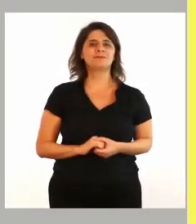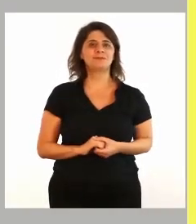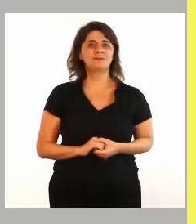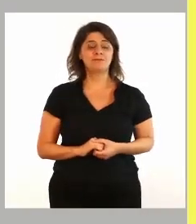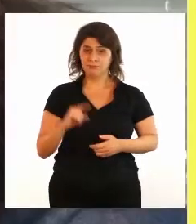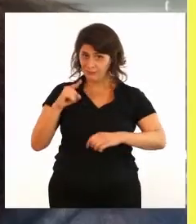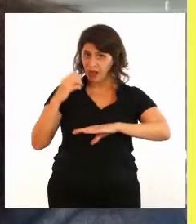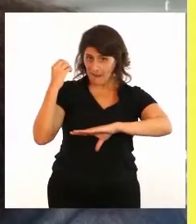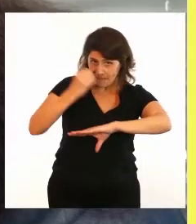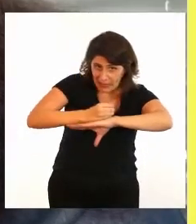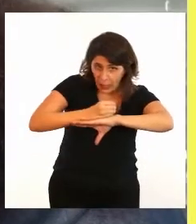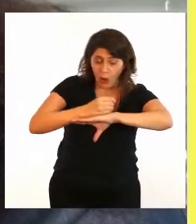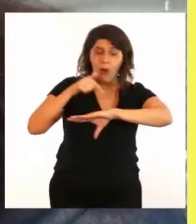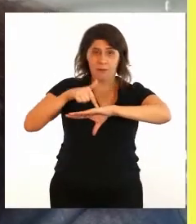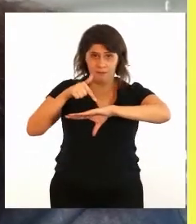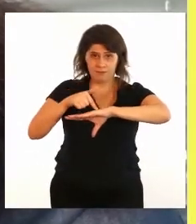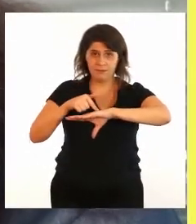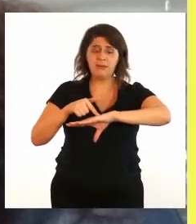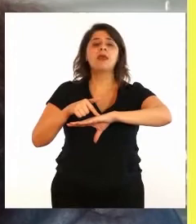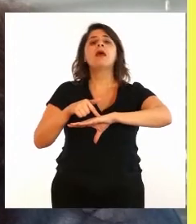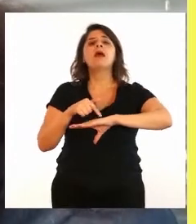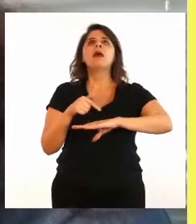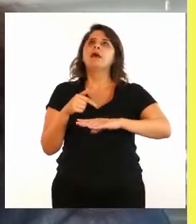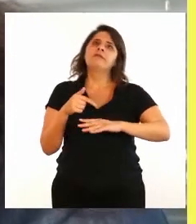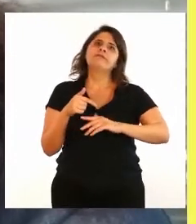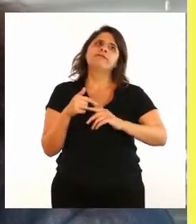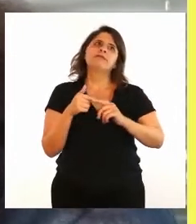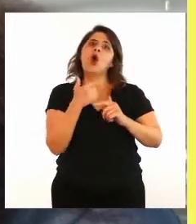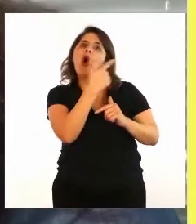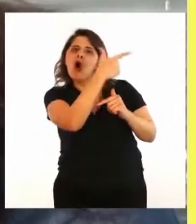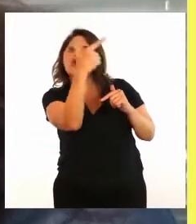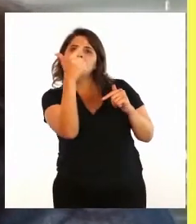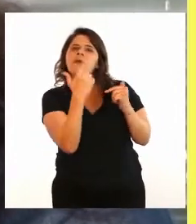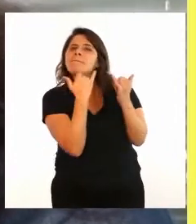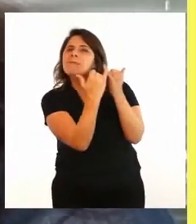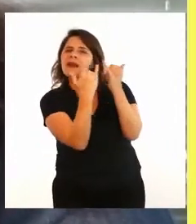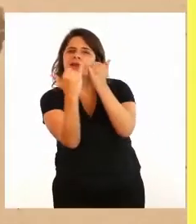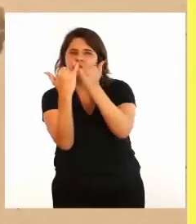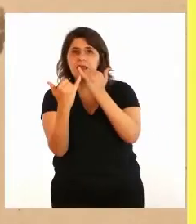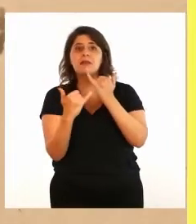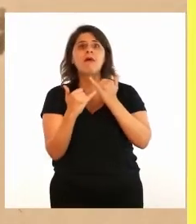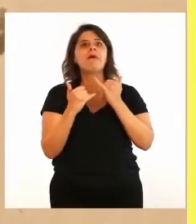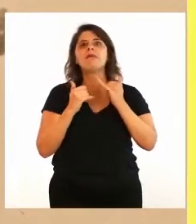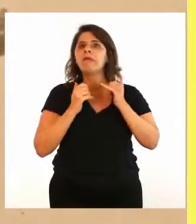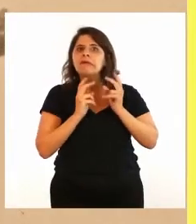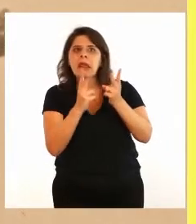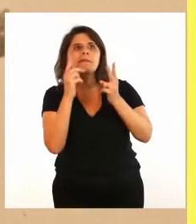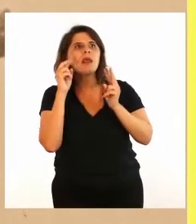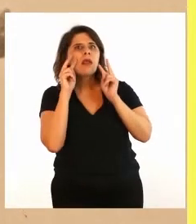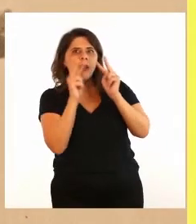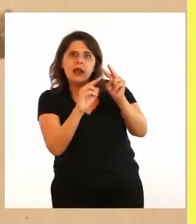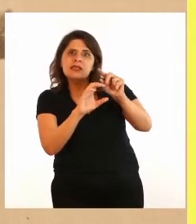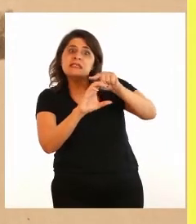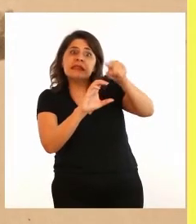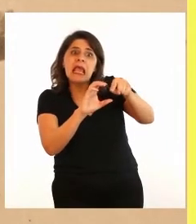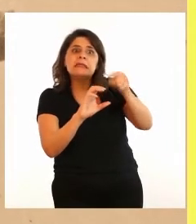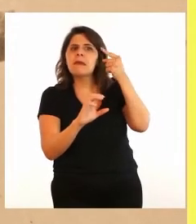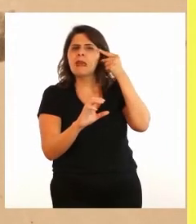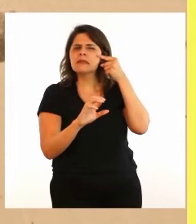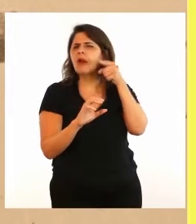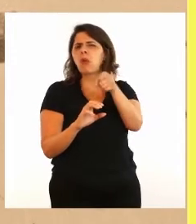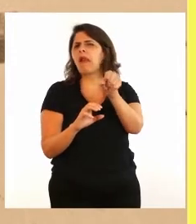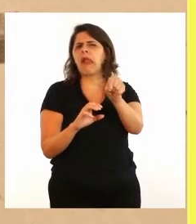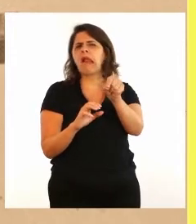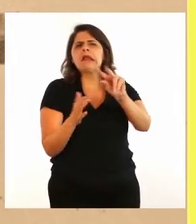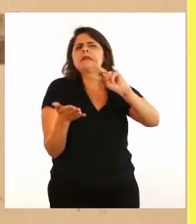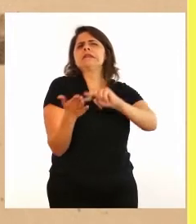O Bendegó, como a maioria dos meteoritos para a ciência, ele não tem sozinho um